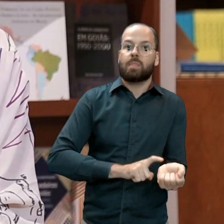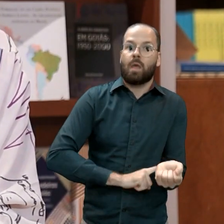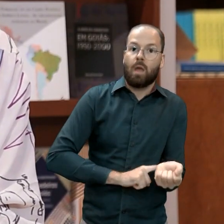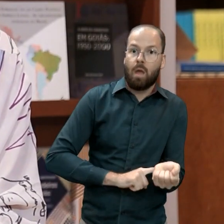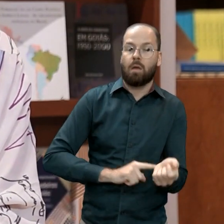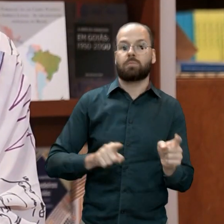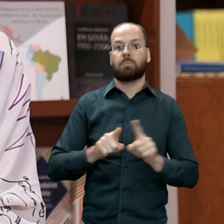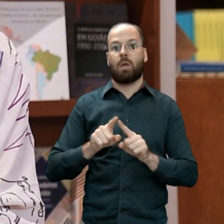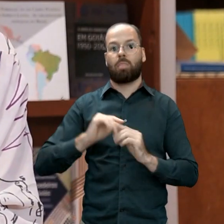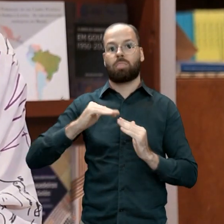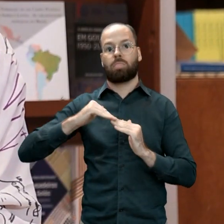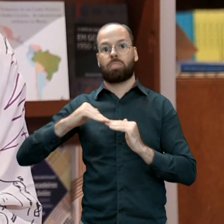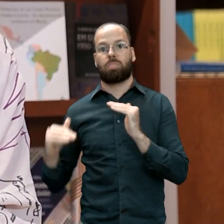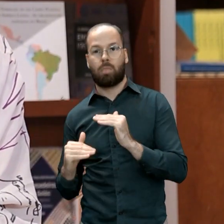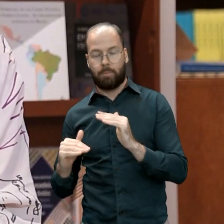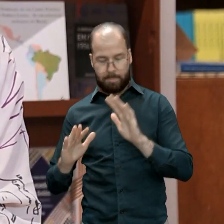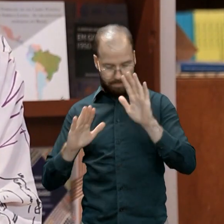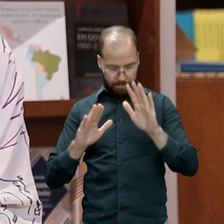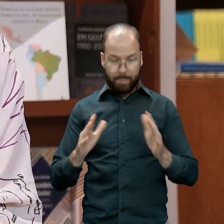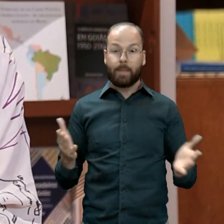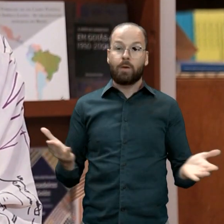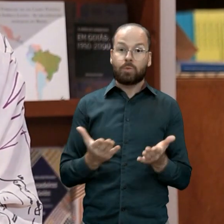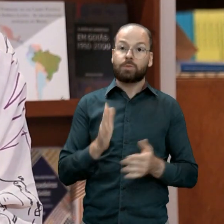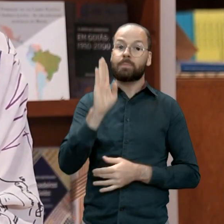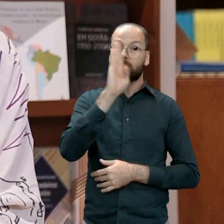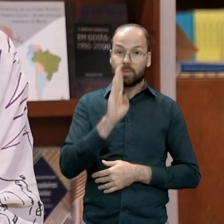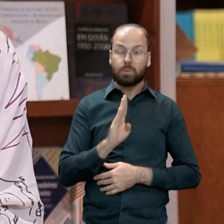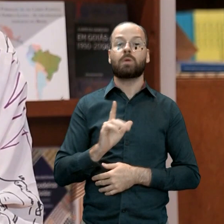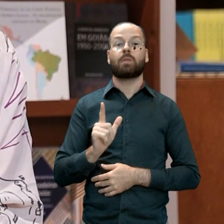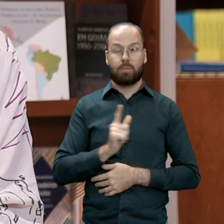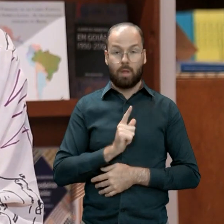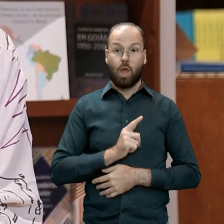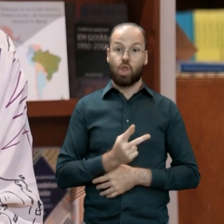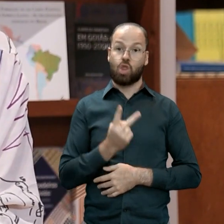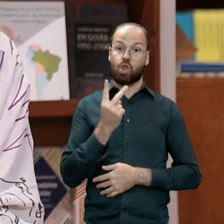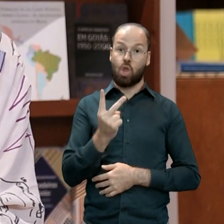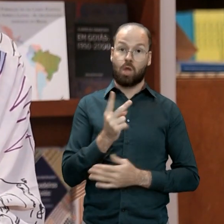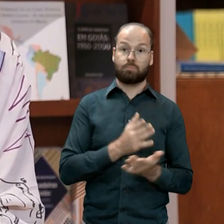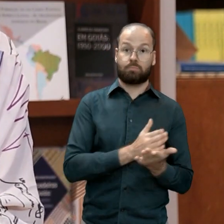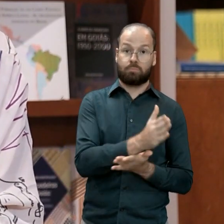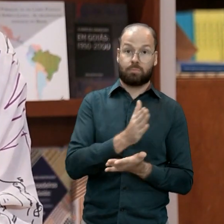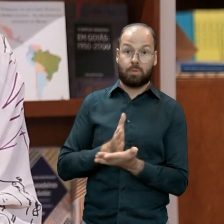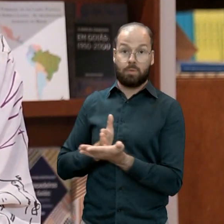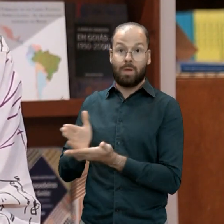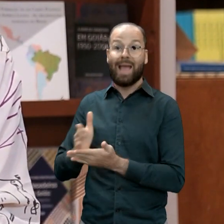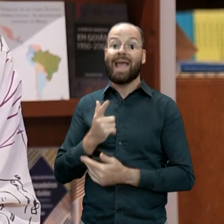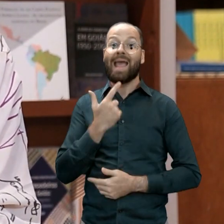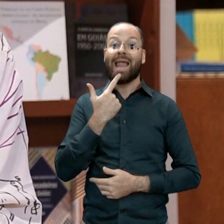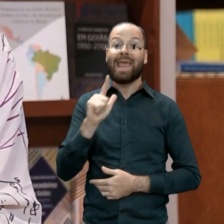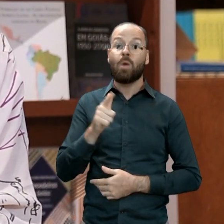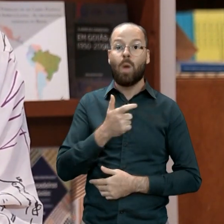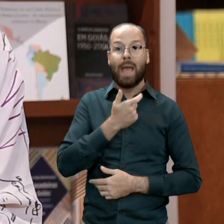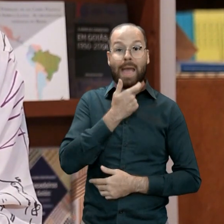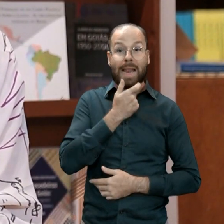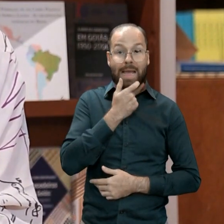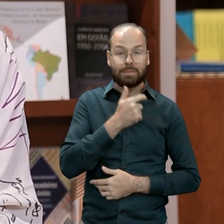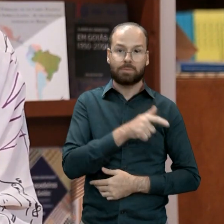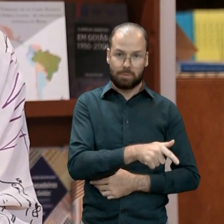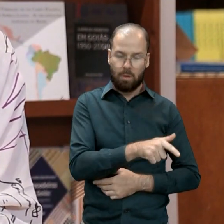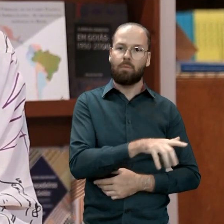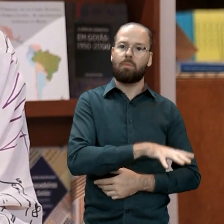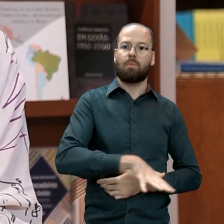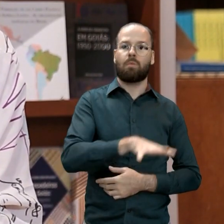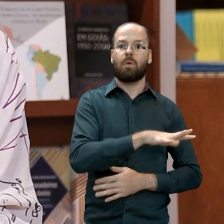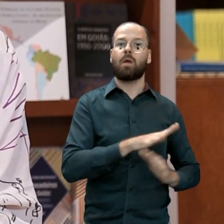Brasil dois discursos predominantes de língua inglesa. Um discurso da língua inglesa das